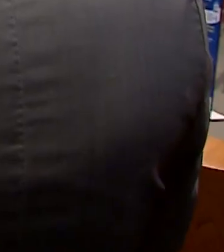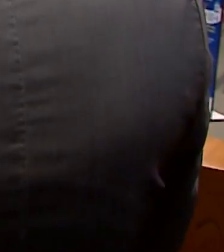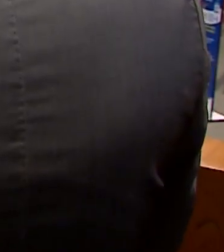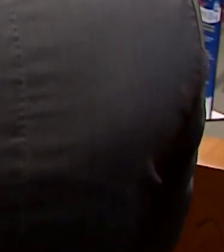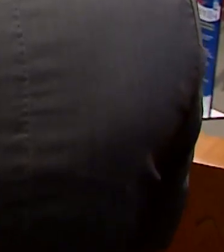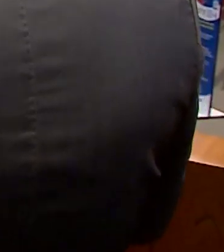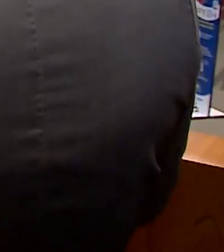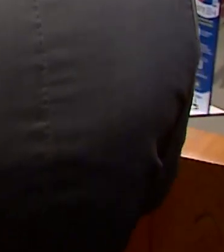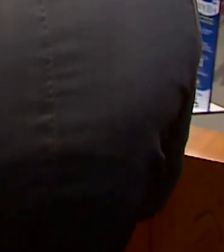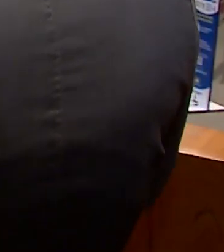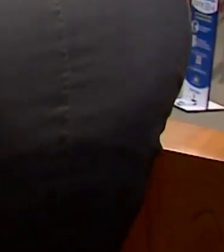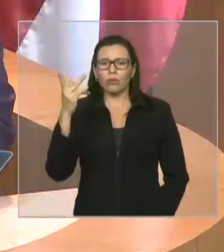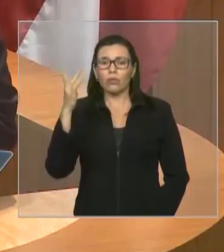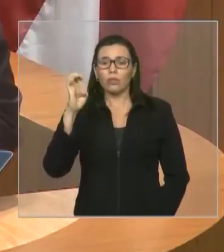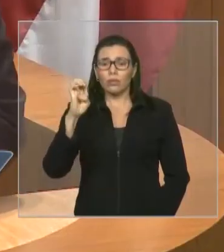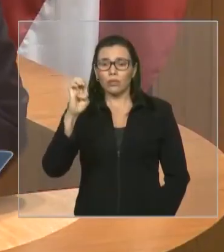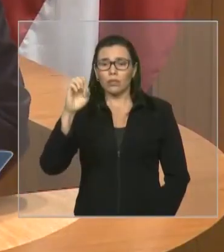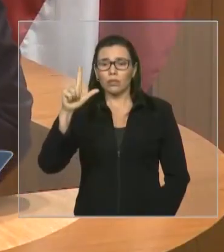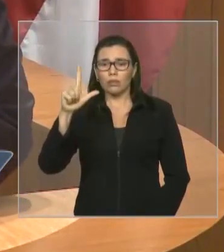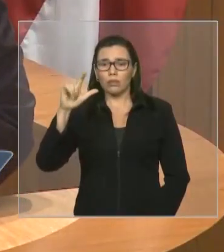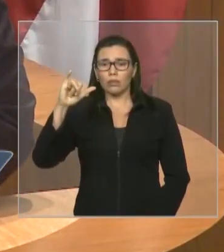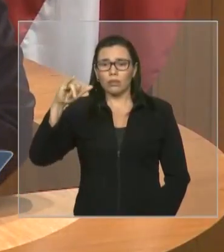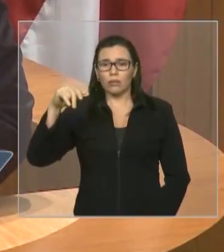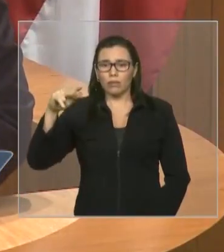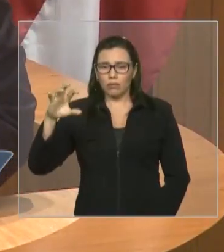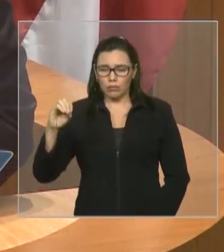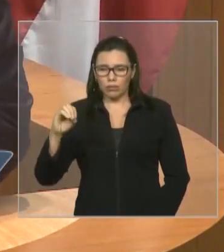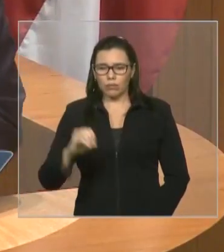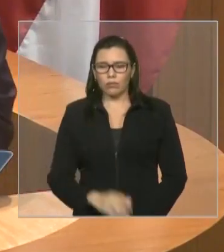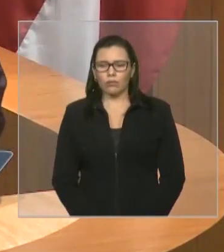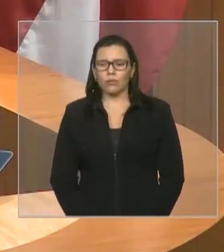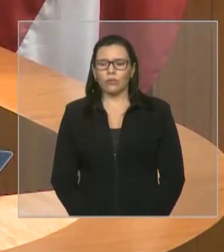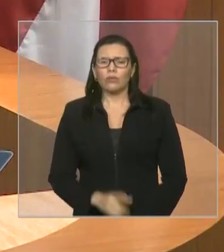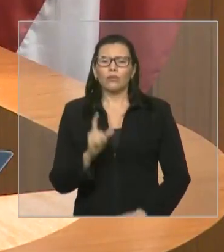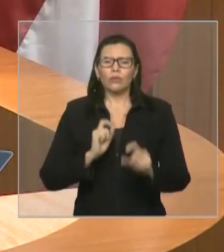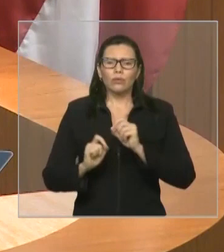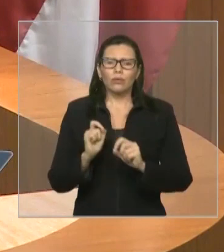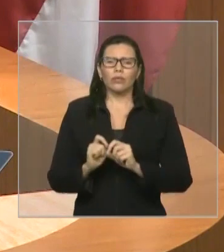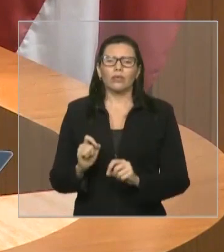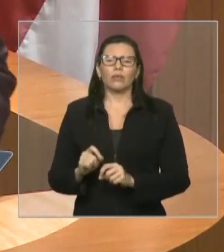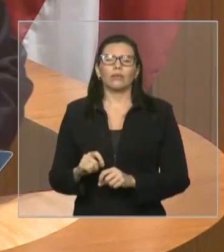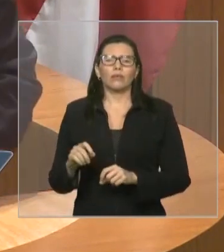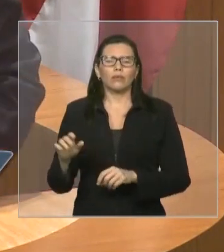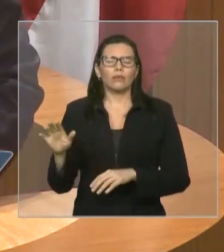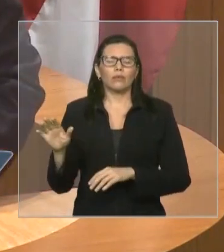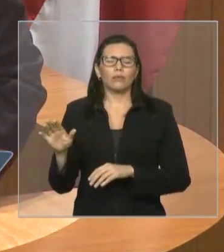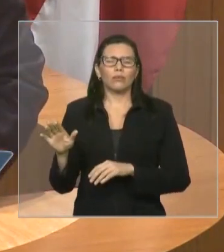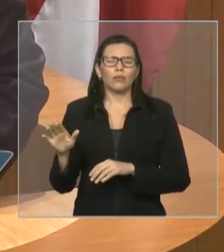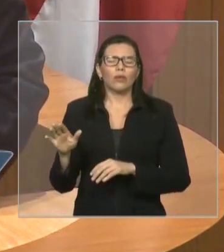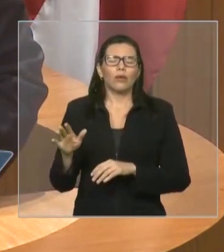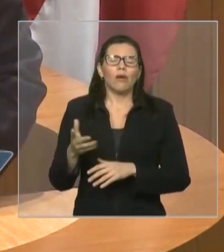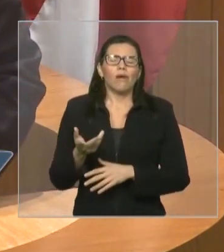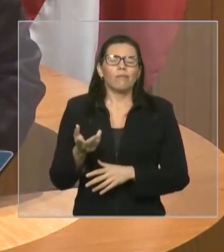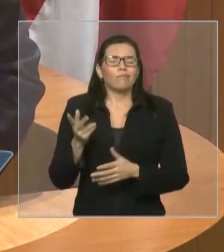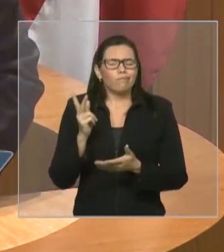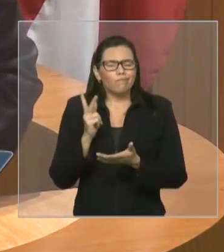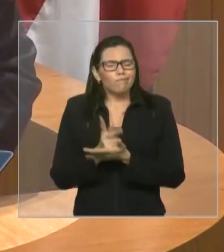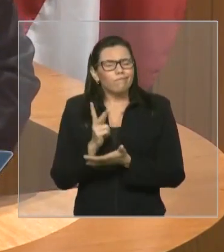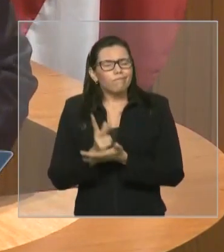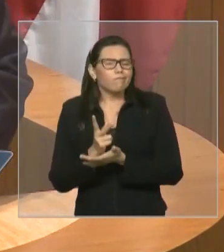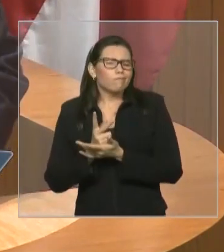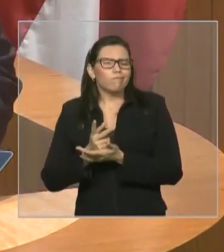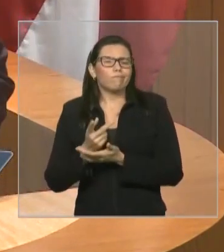deputados também aprovaram PL do deputado glalbert cutrim vice-presidente da Assembleia Legislativa que cria a